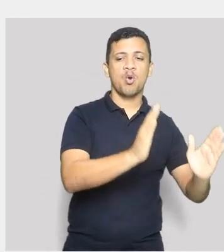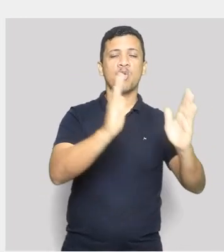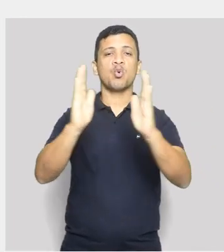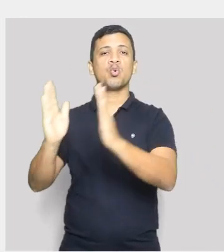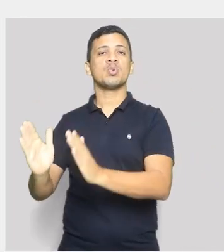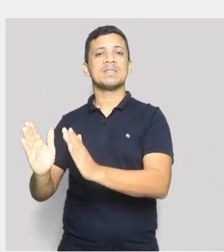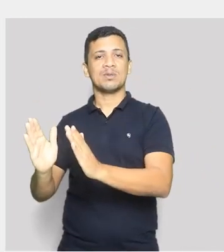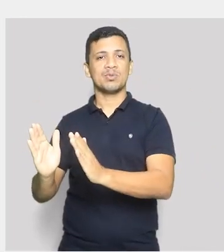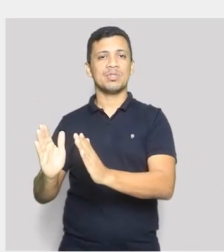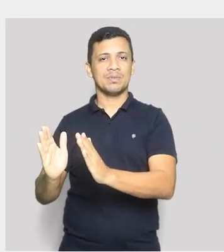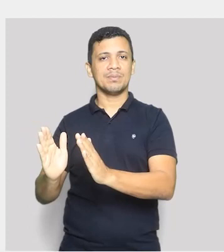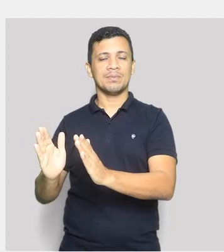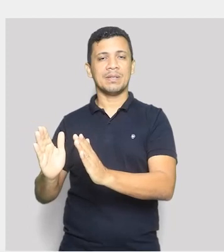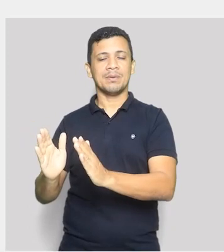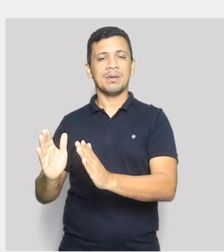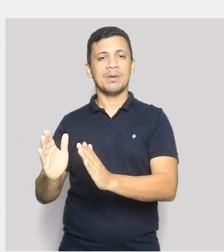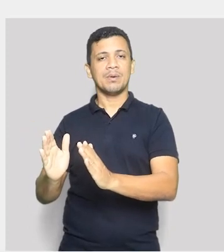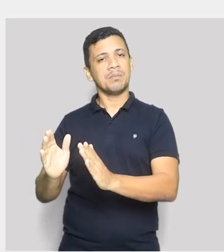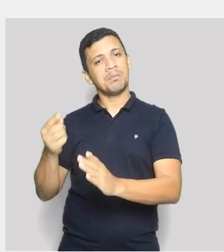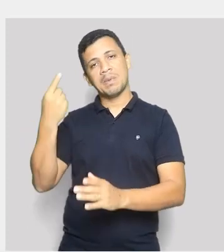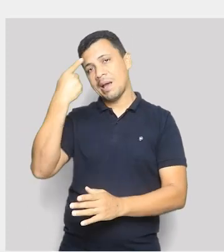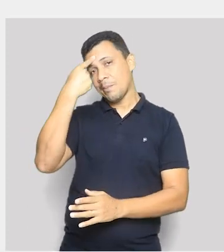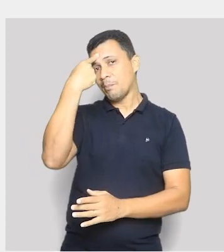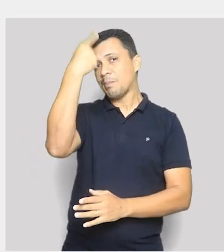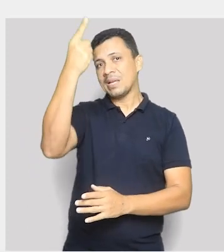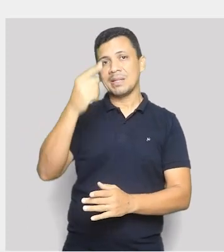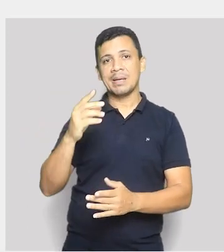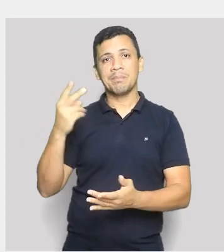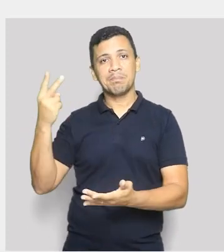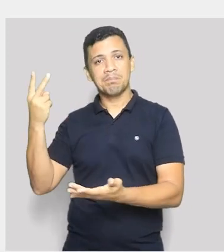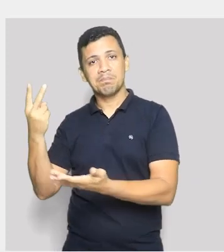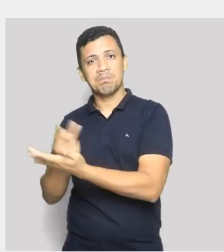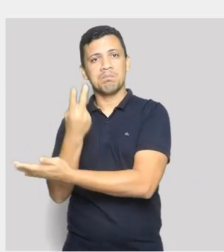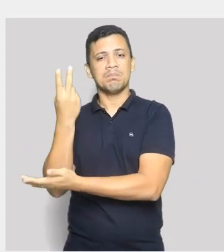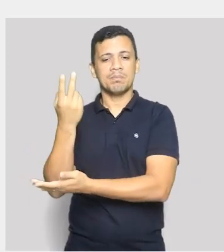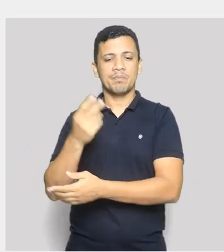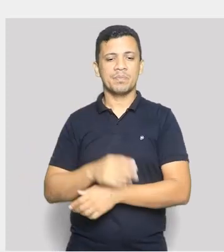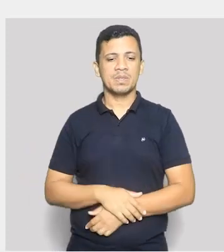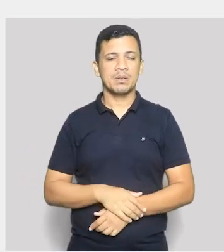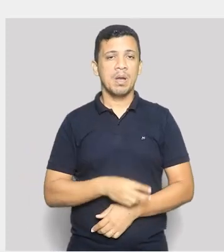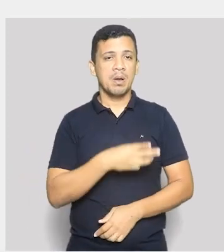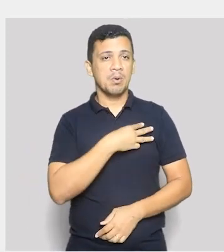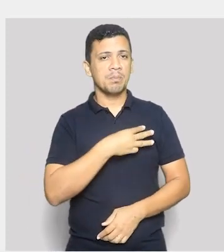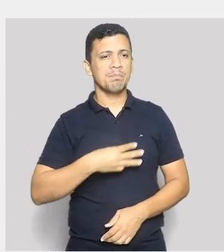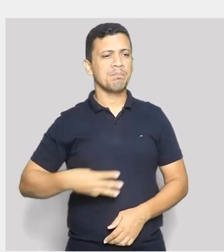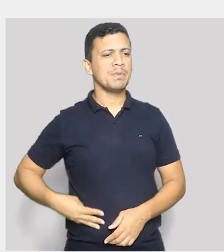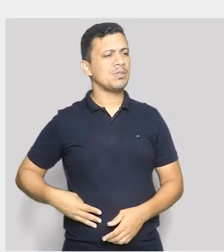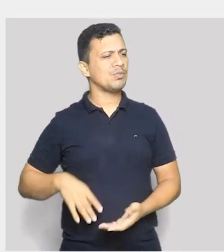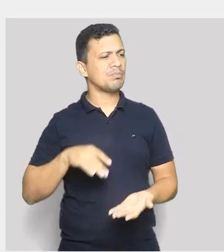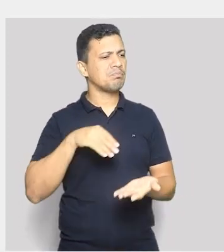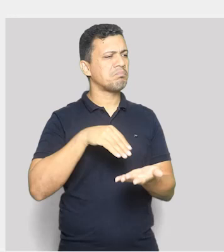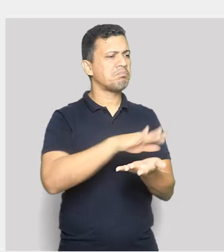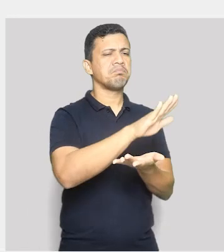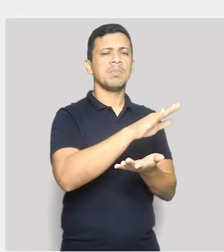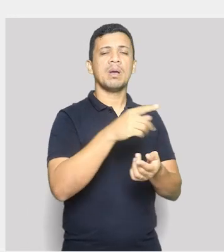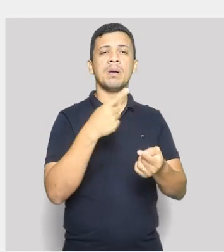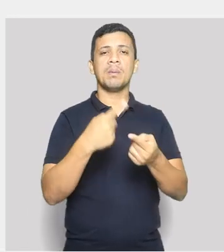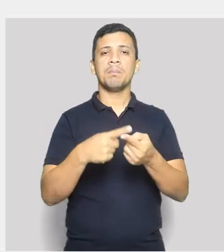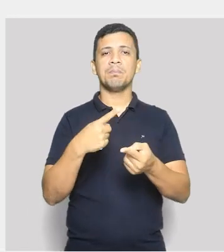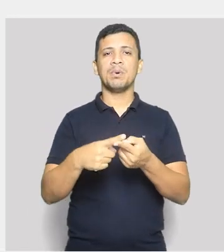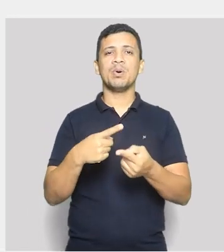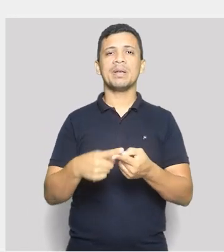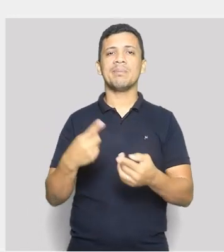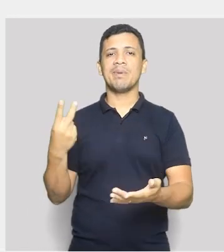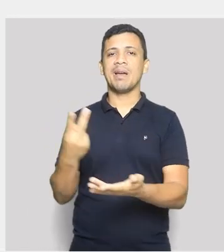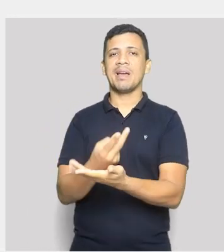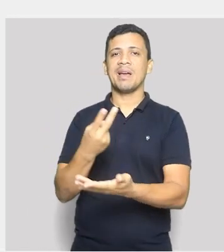expressa ideia de consequência, tá? A letra A diz: o ministro foi demitido porque não tomou as medidas certas no